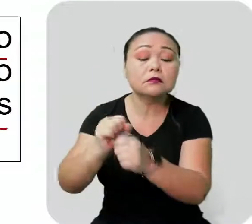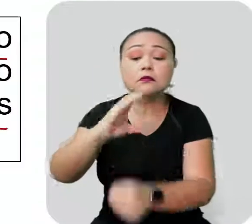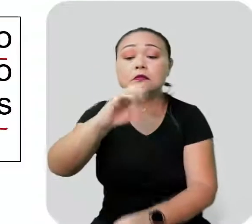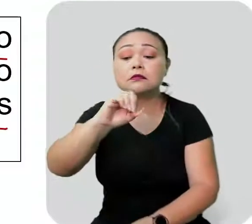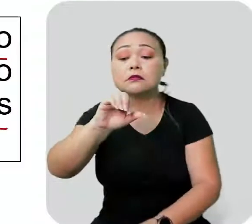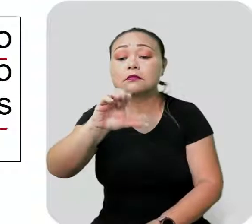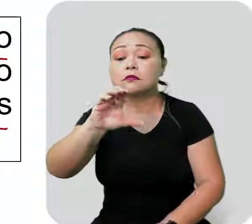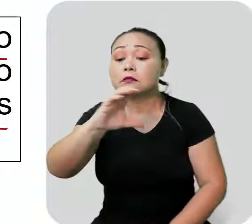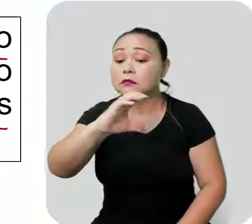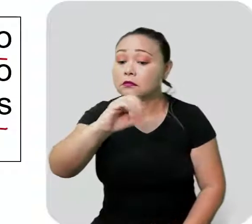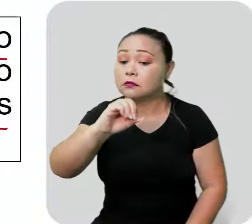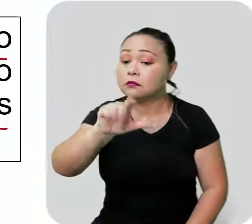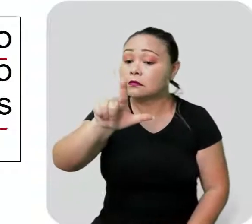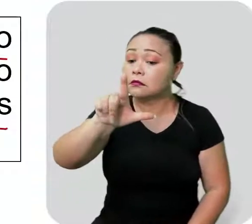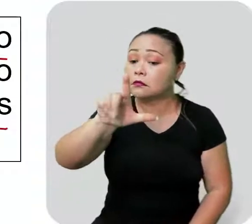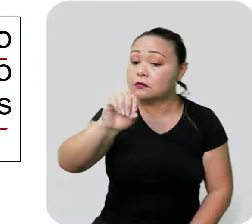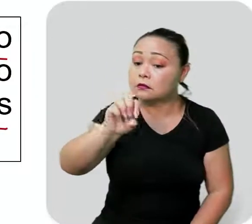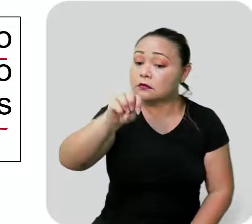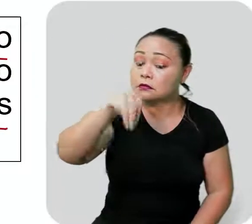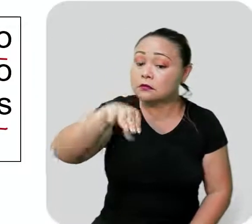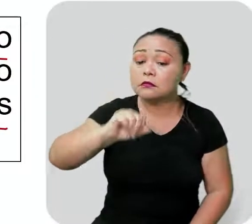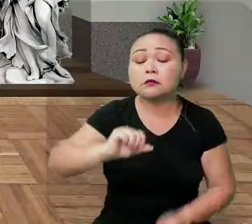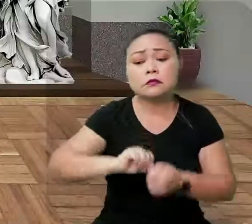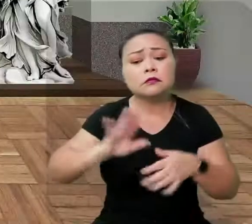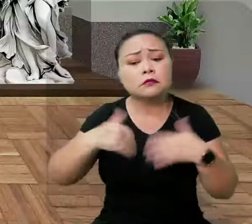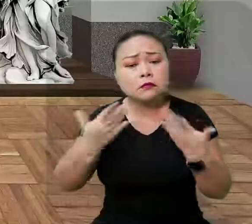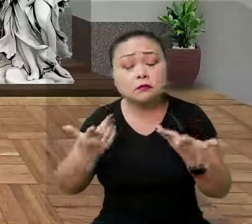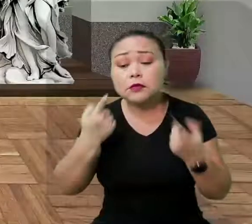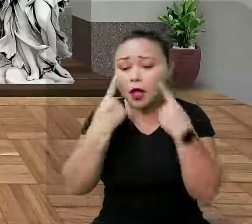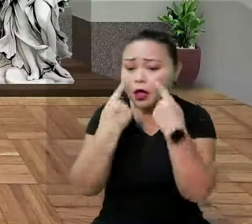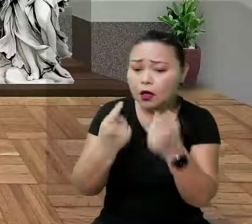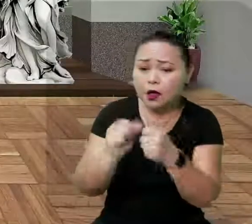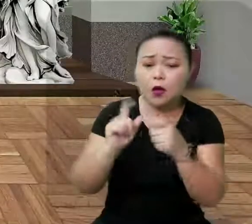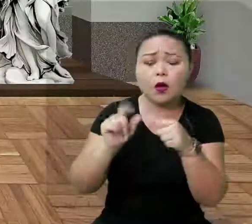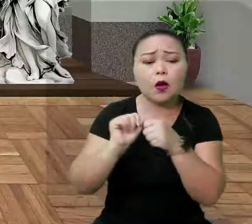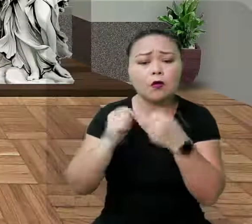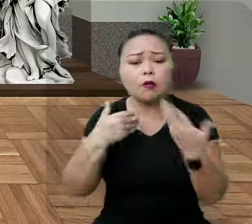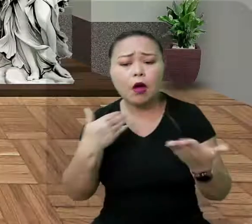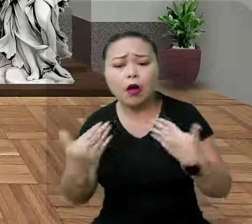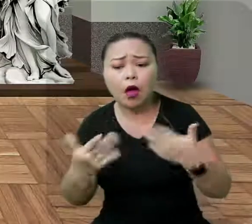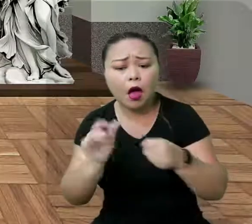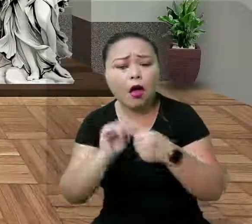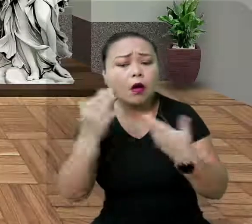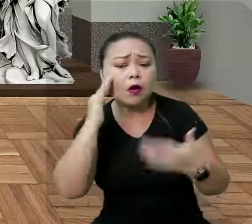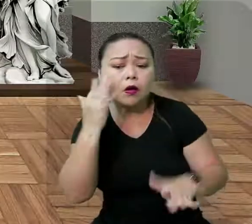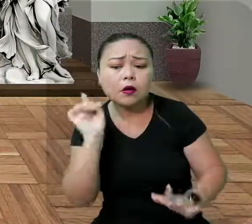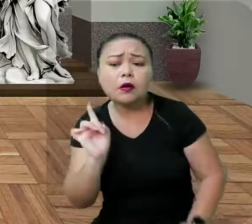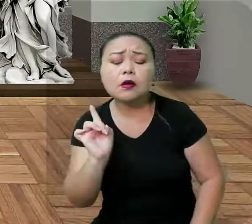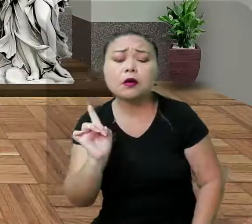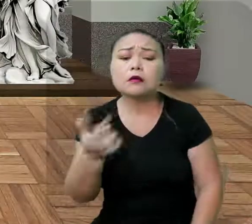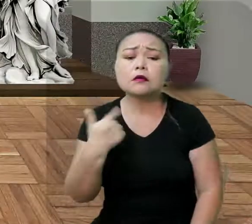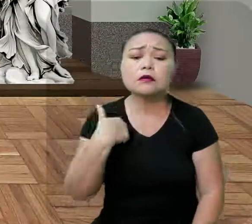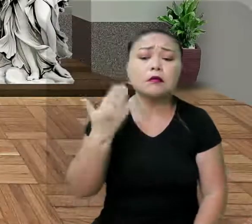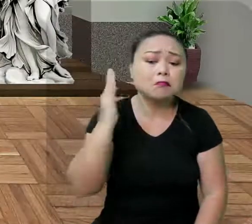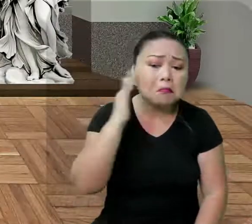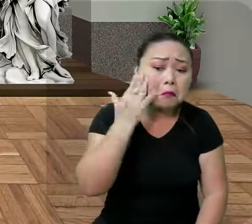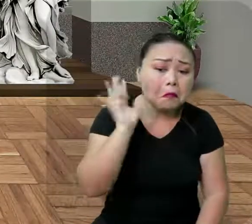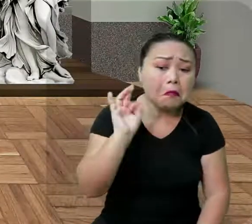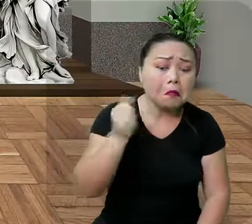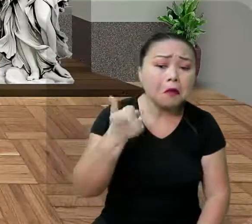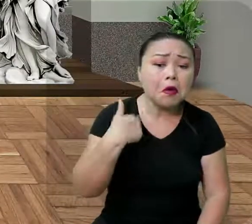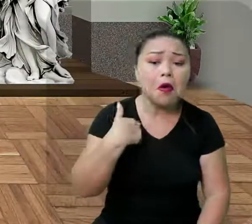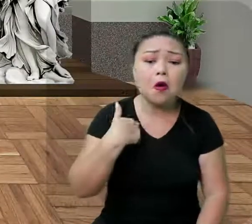perder nenhuma das Nações perdendo isso isso é interessante porque só no bate-papo você compreende e